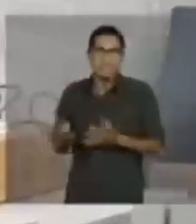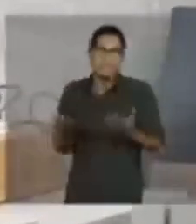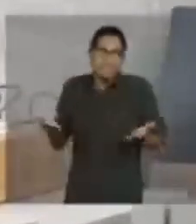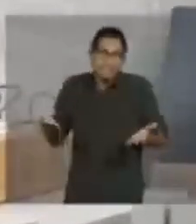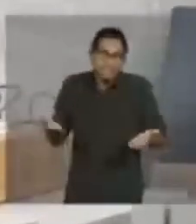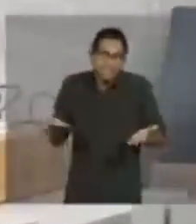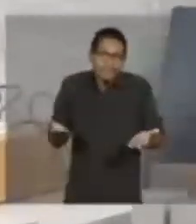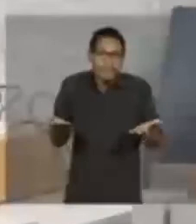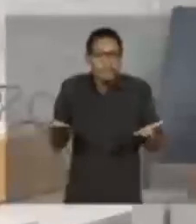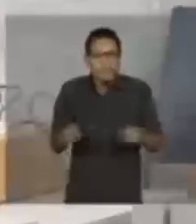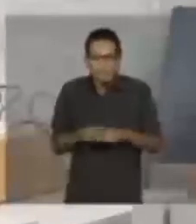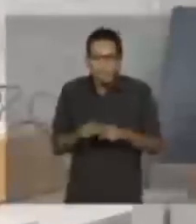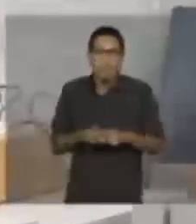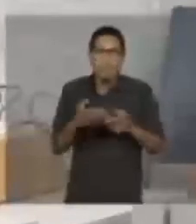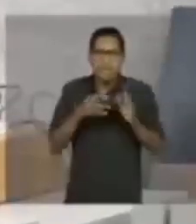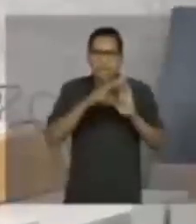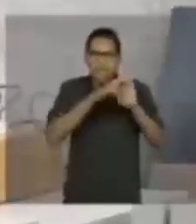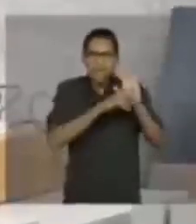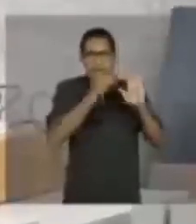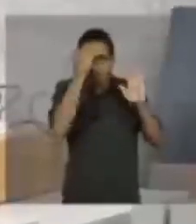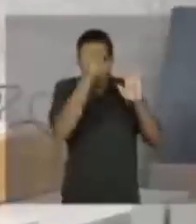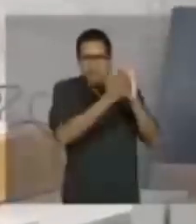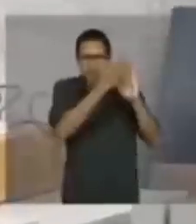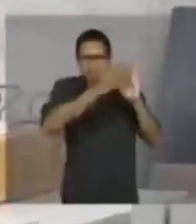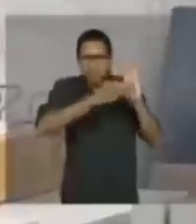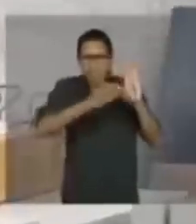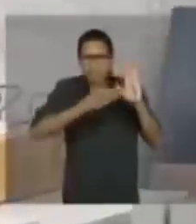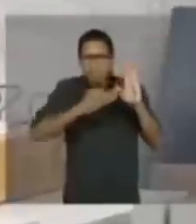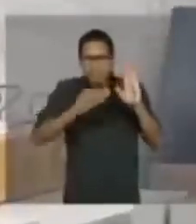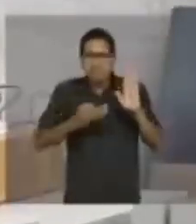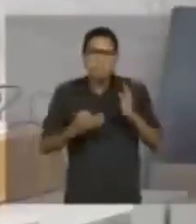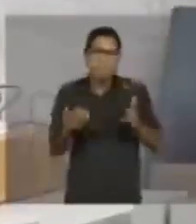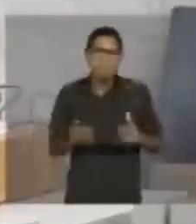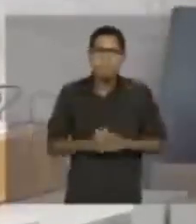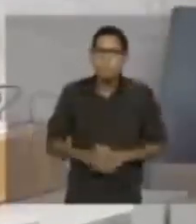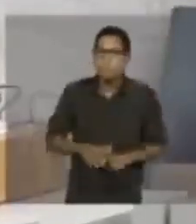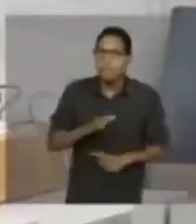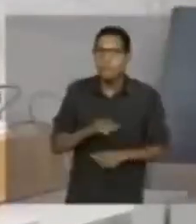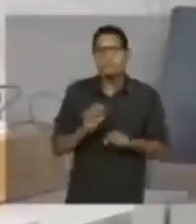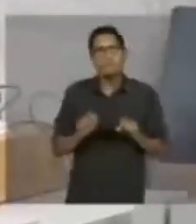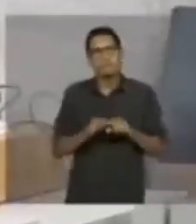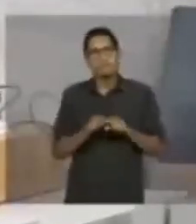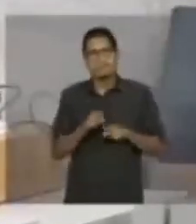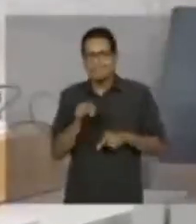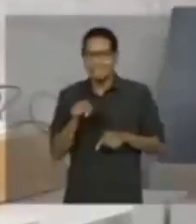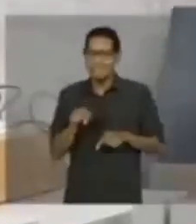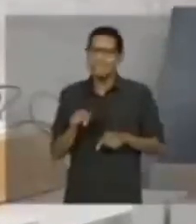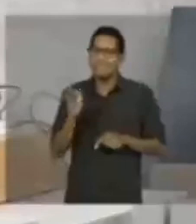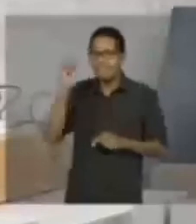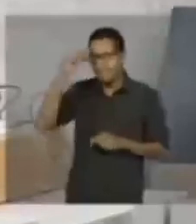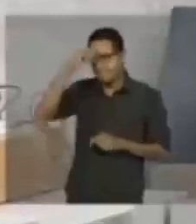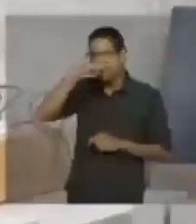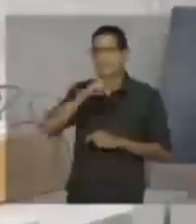querer driblar nenhuma regra, sem querer tomar nenhum atalho. Mas o caminho é muito